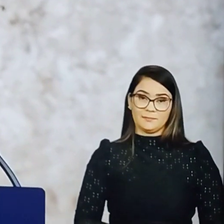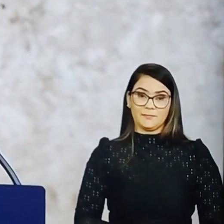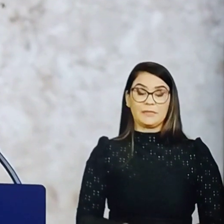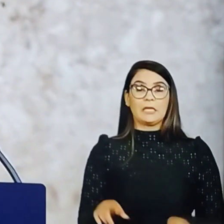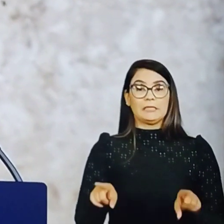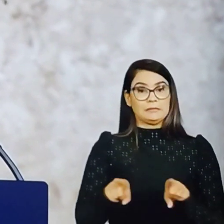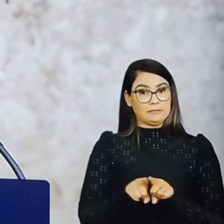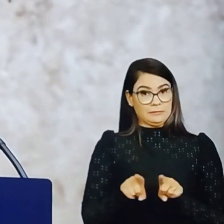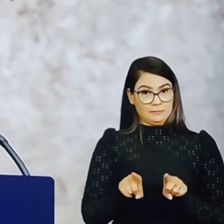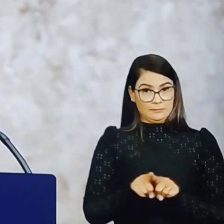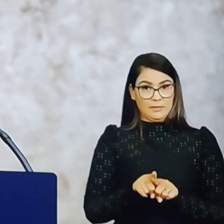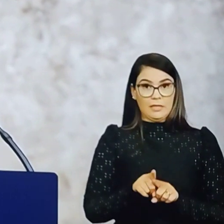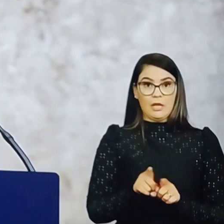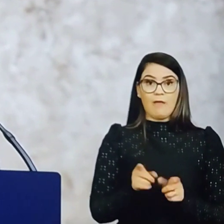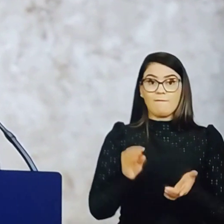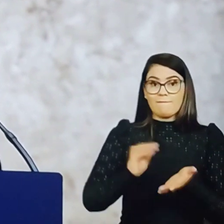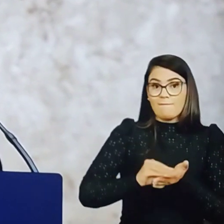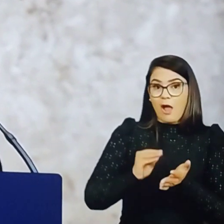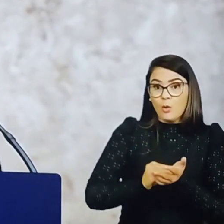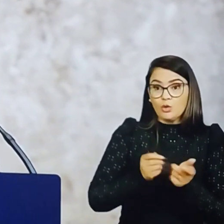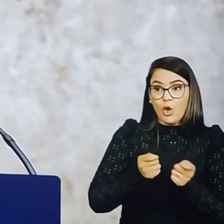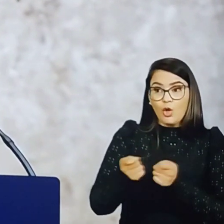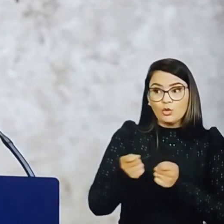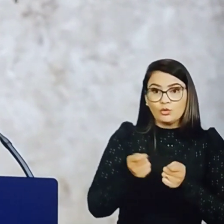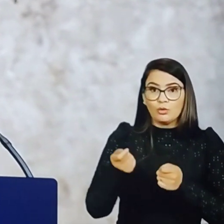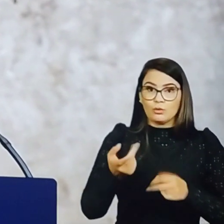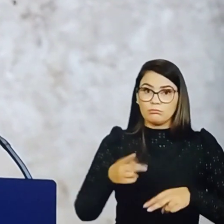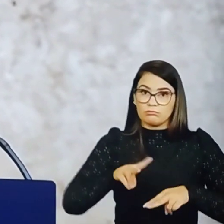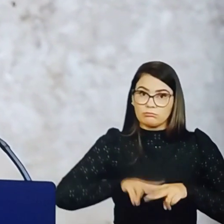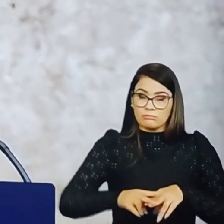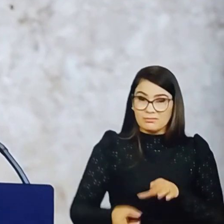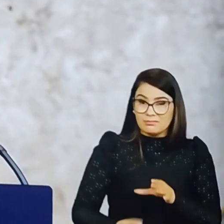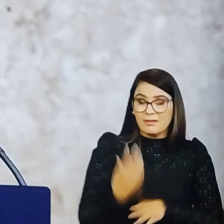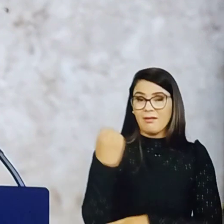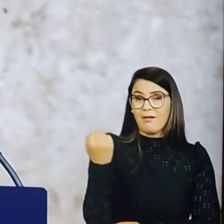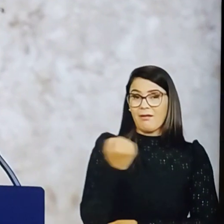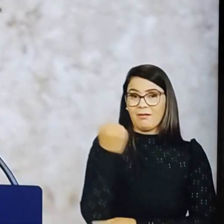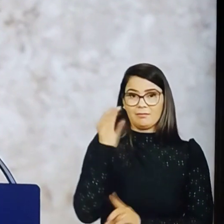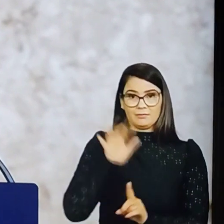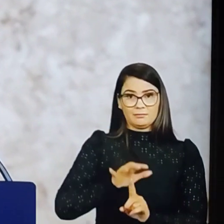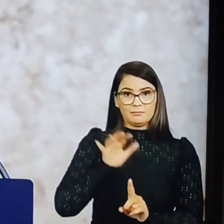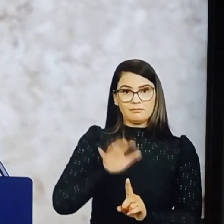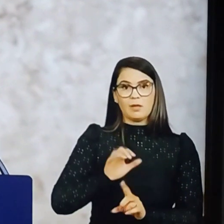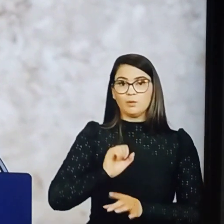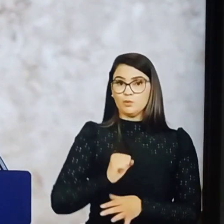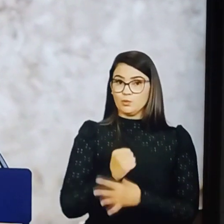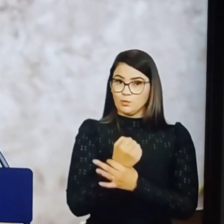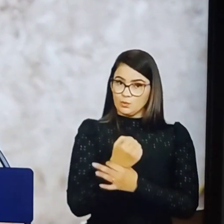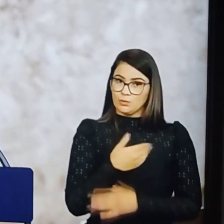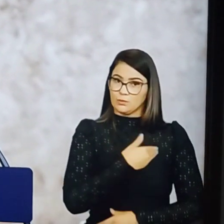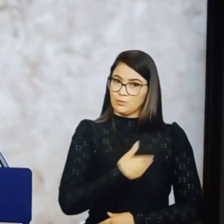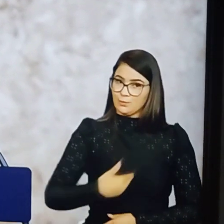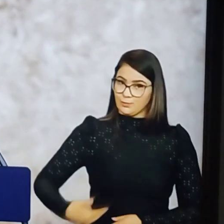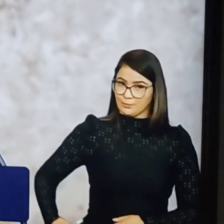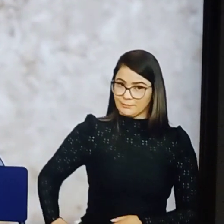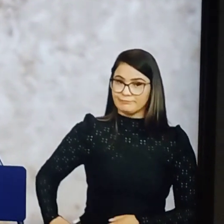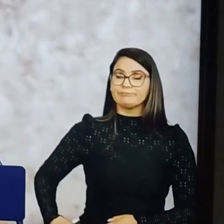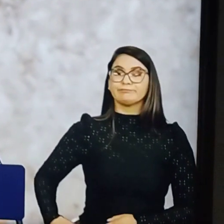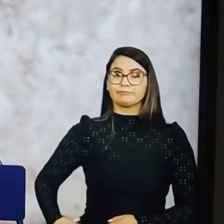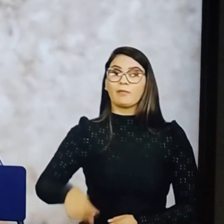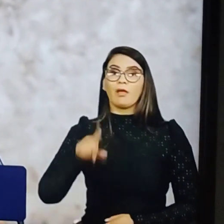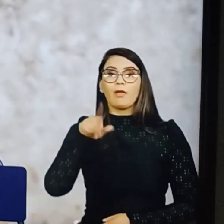disso, o descontrole do sistema prisional produz grave impacto sobre a segurança pública, tendo